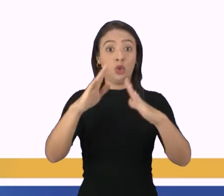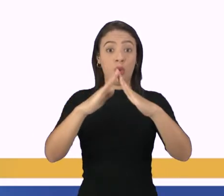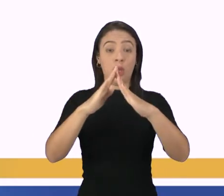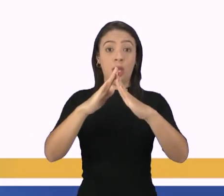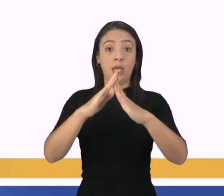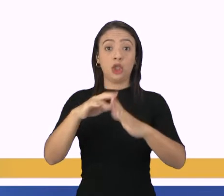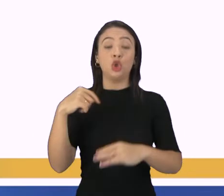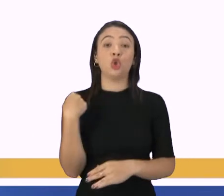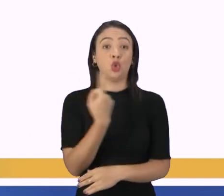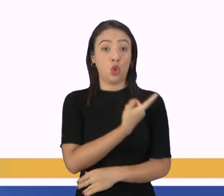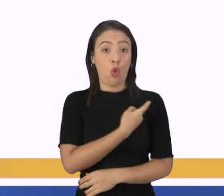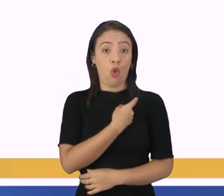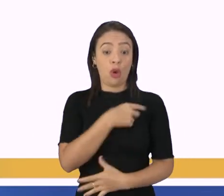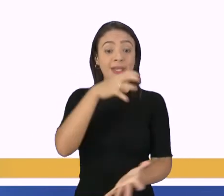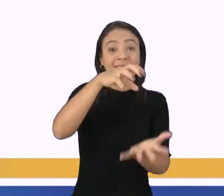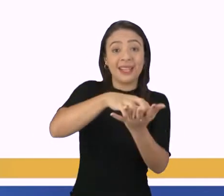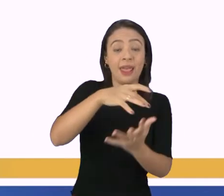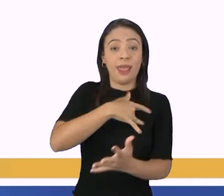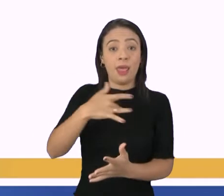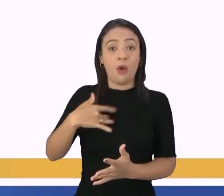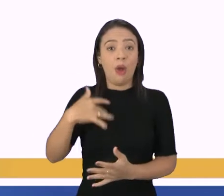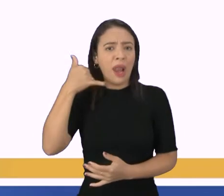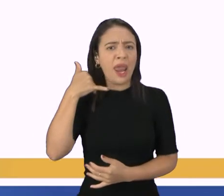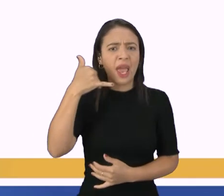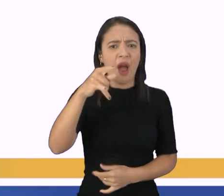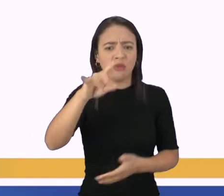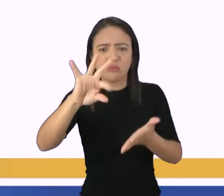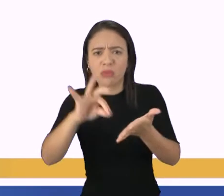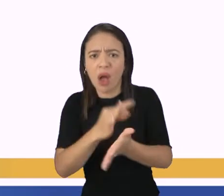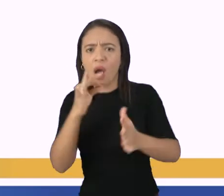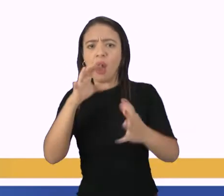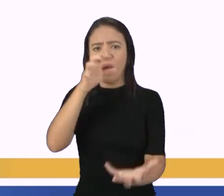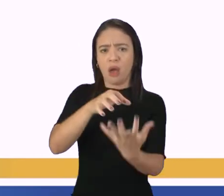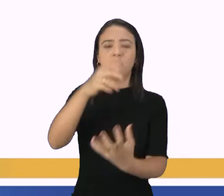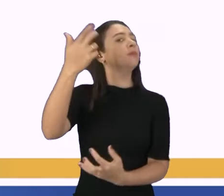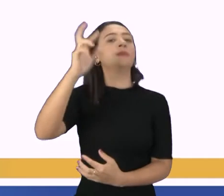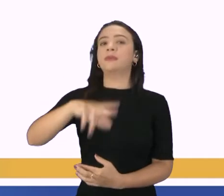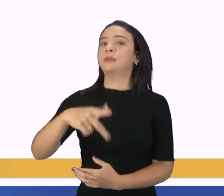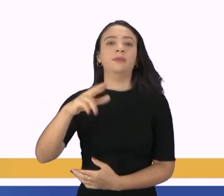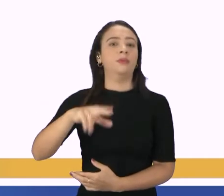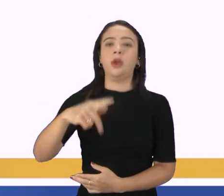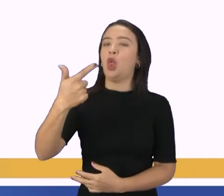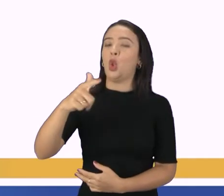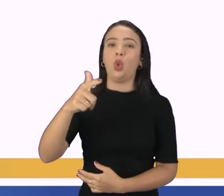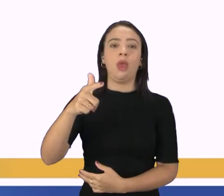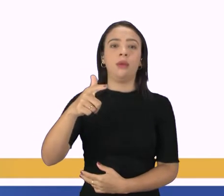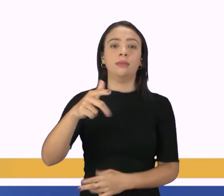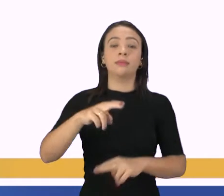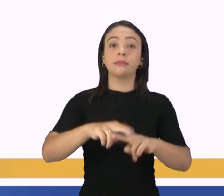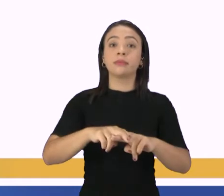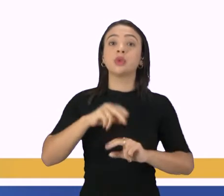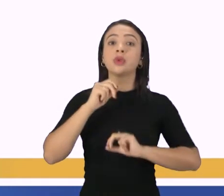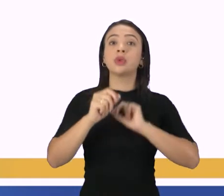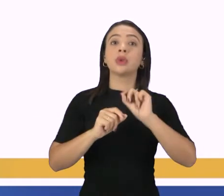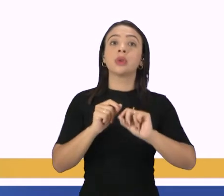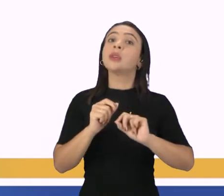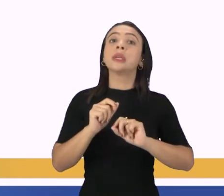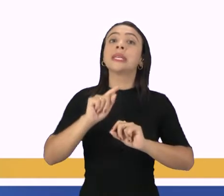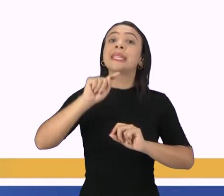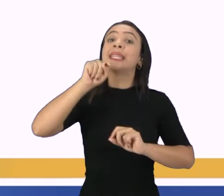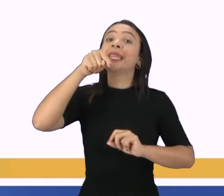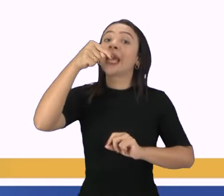ter ninguém da secretaria procurando para cadastrar idoso. Então, a secretaria vai, mas